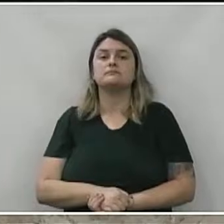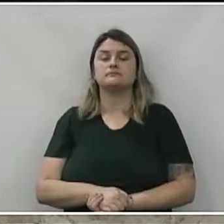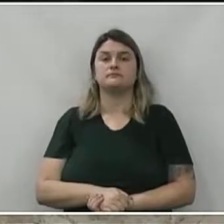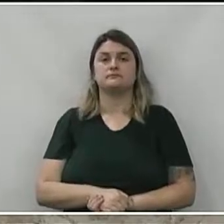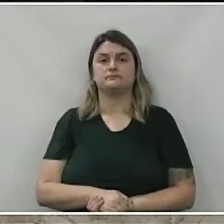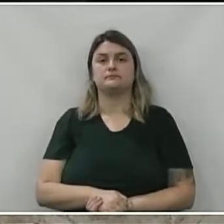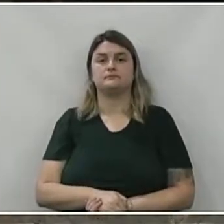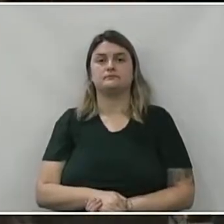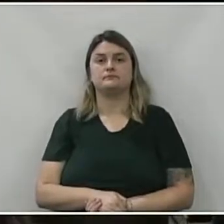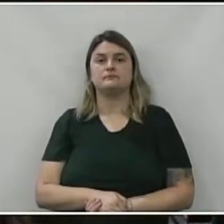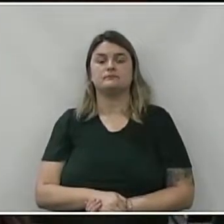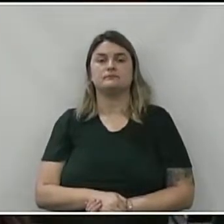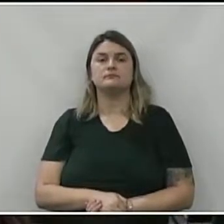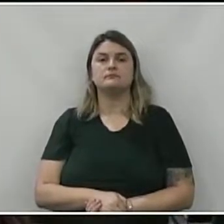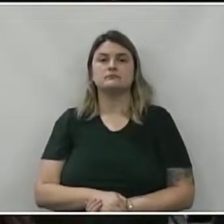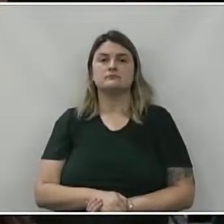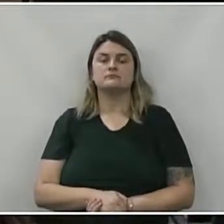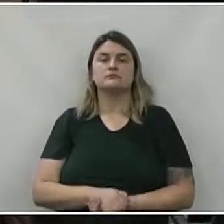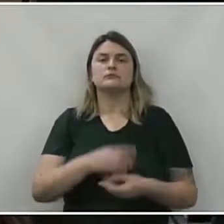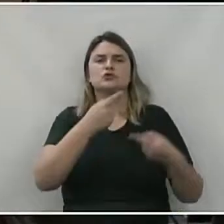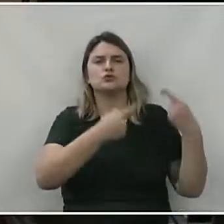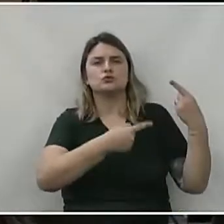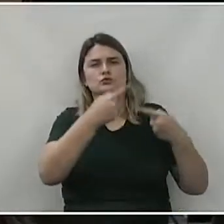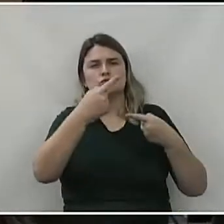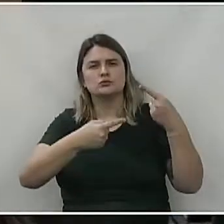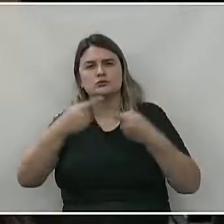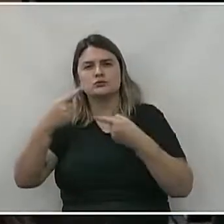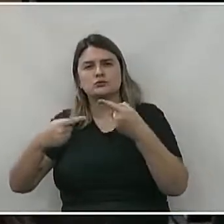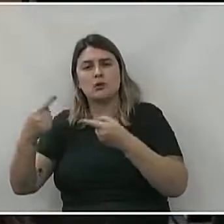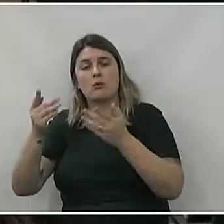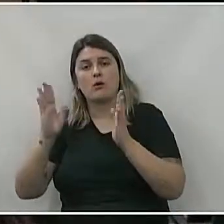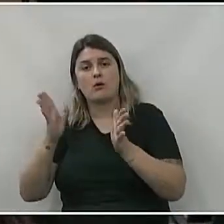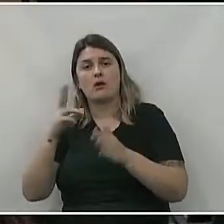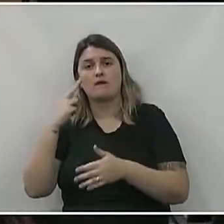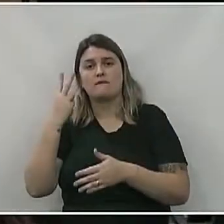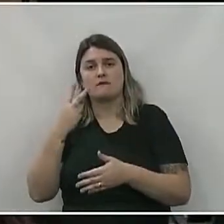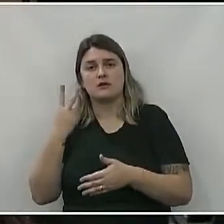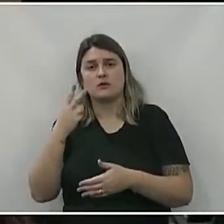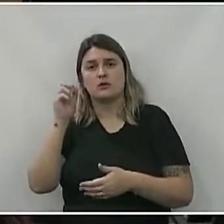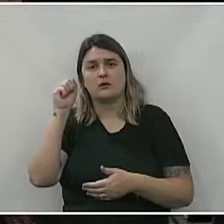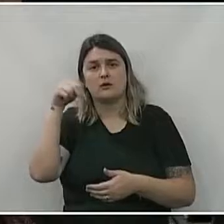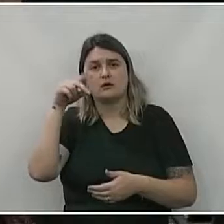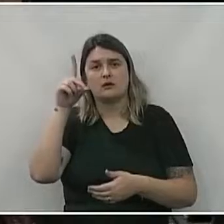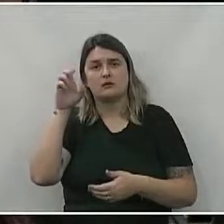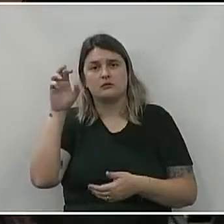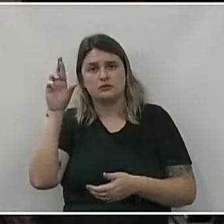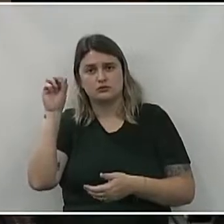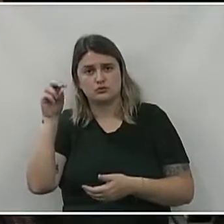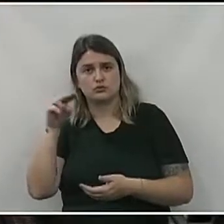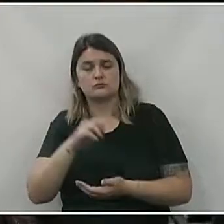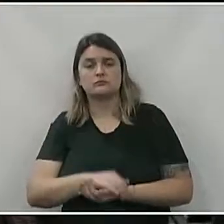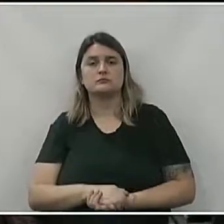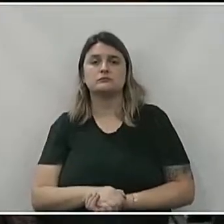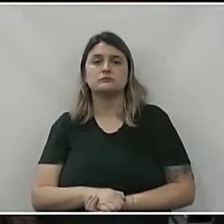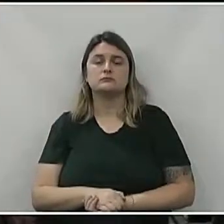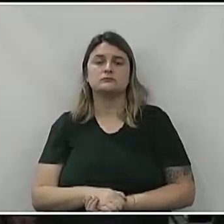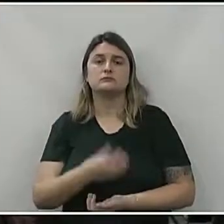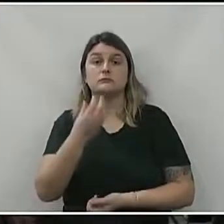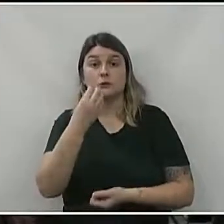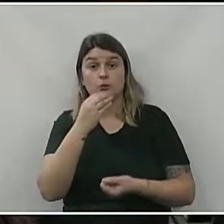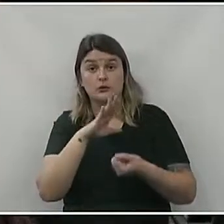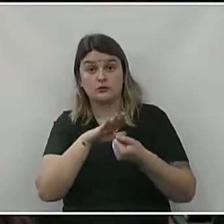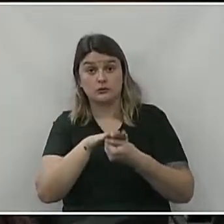Seria isso. Em discussão, com a palavra, vereador Anderson Cardoso. Boa